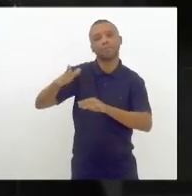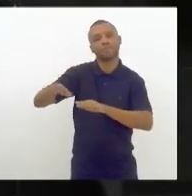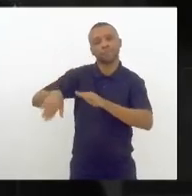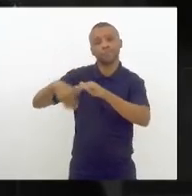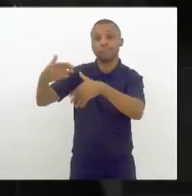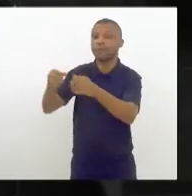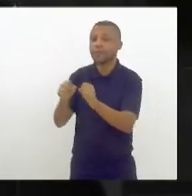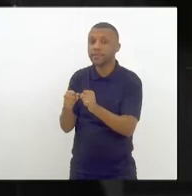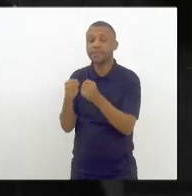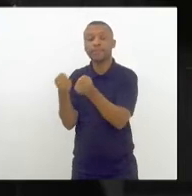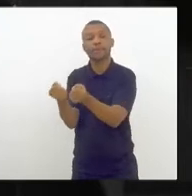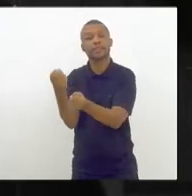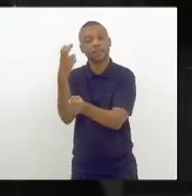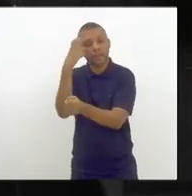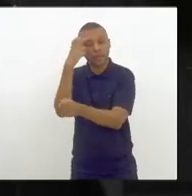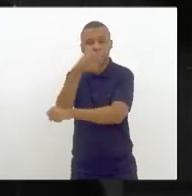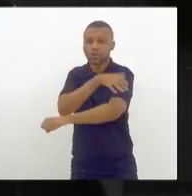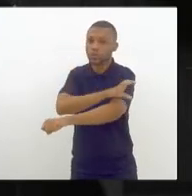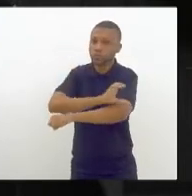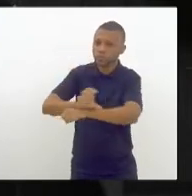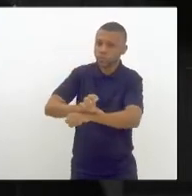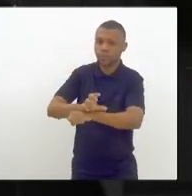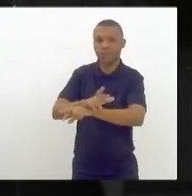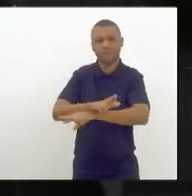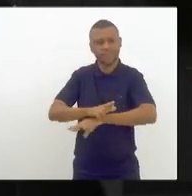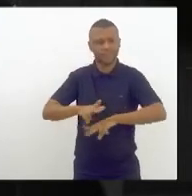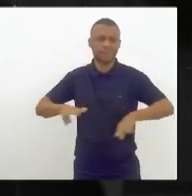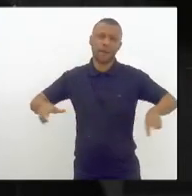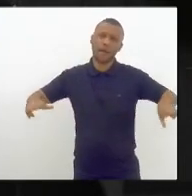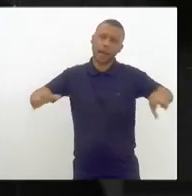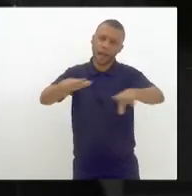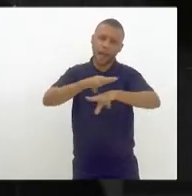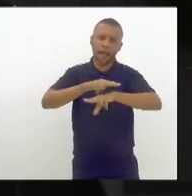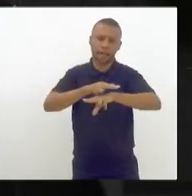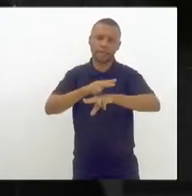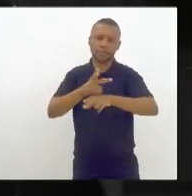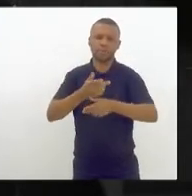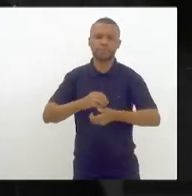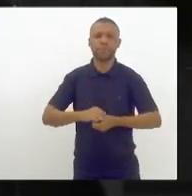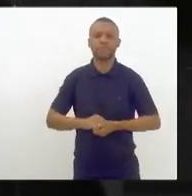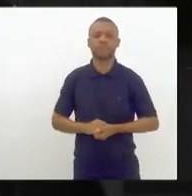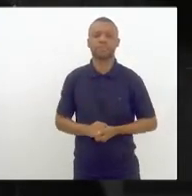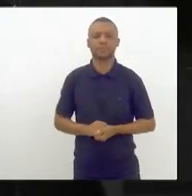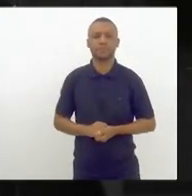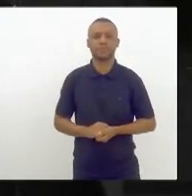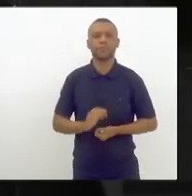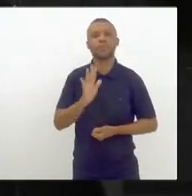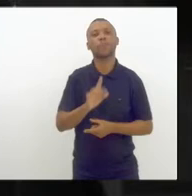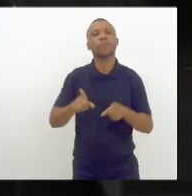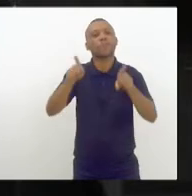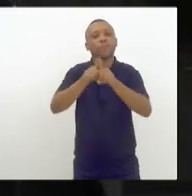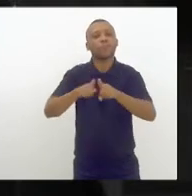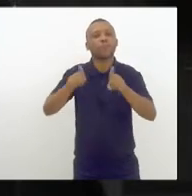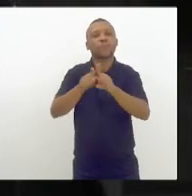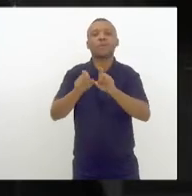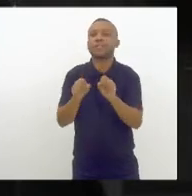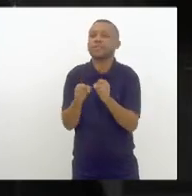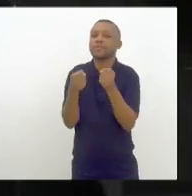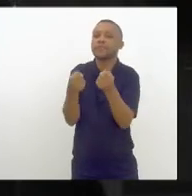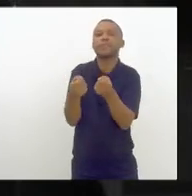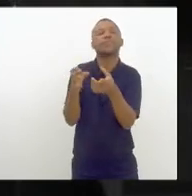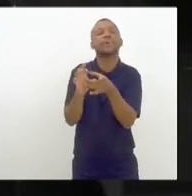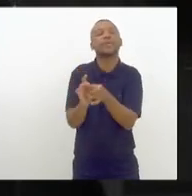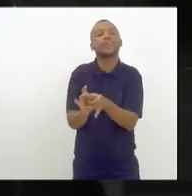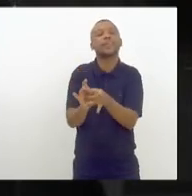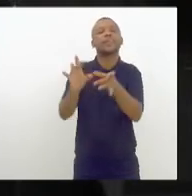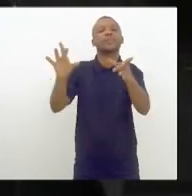em defesa da da cultura ou da esculturas do plural da nossa diversidade cultural mas também defesa da democracia